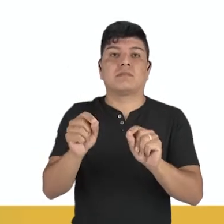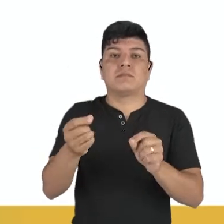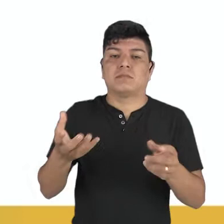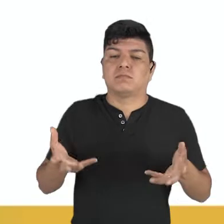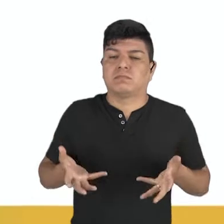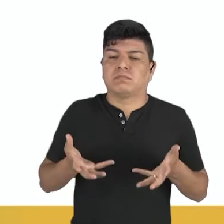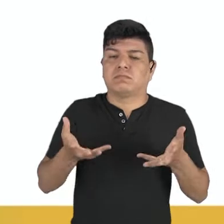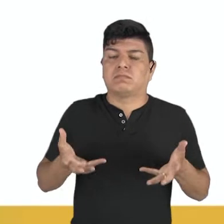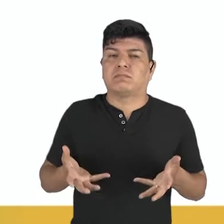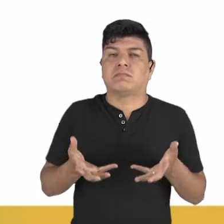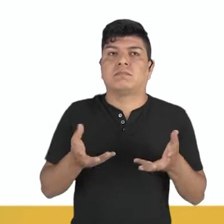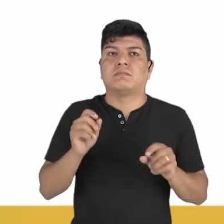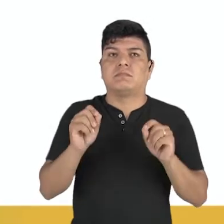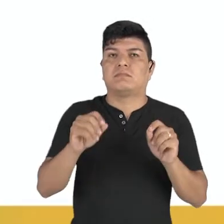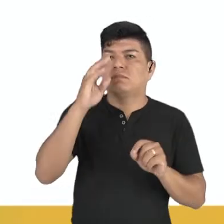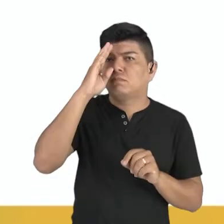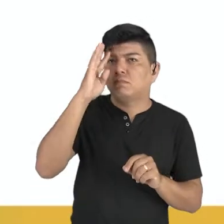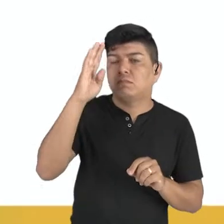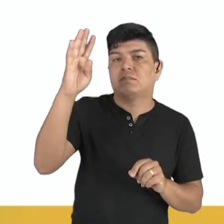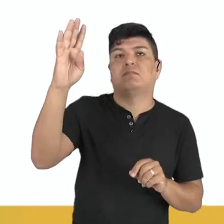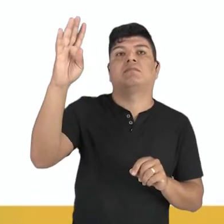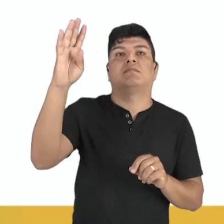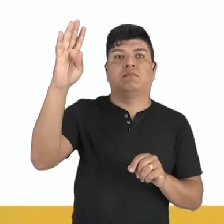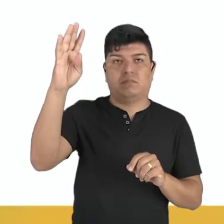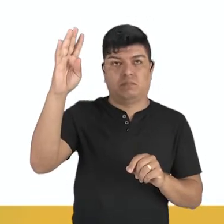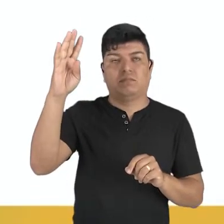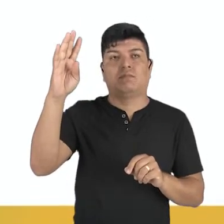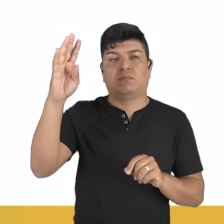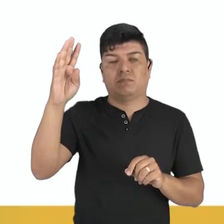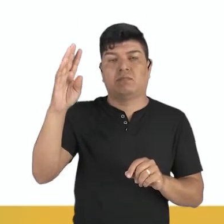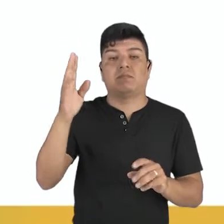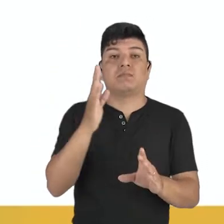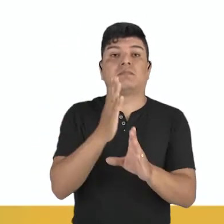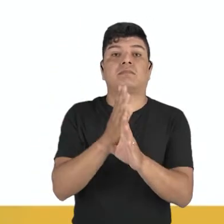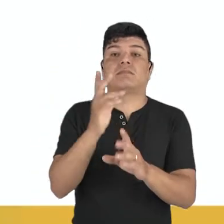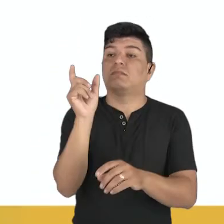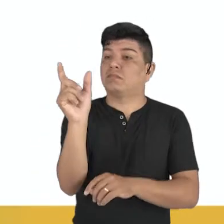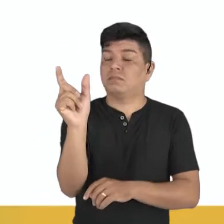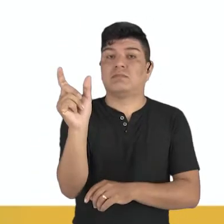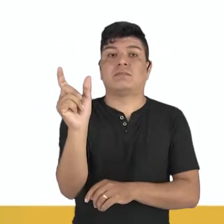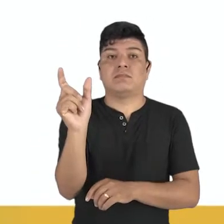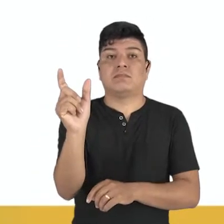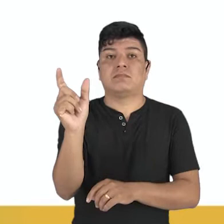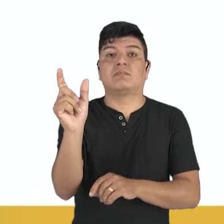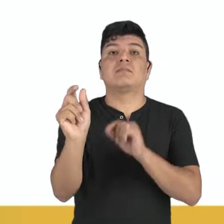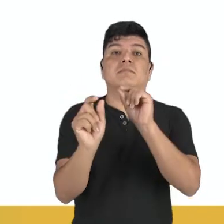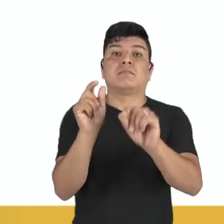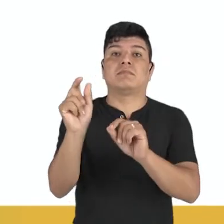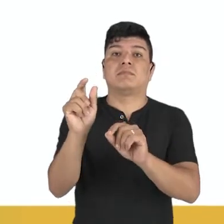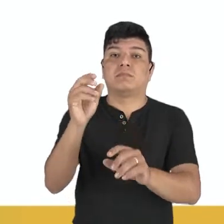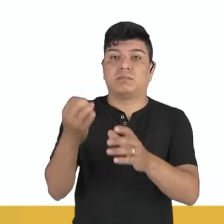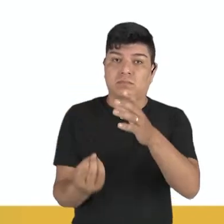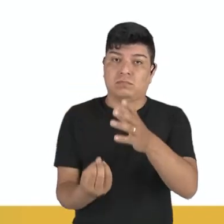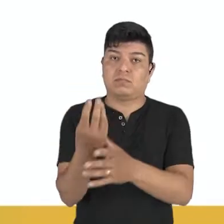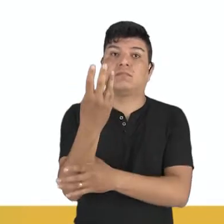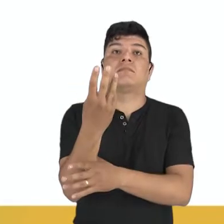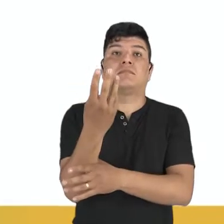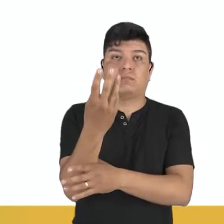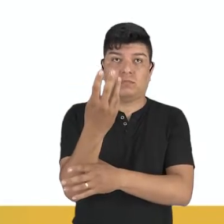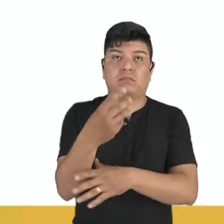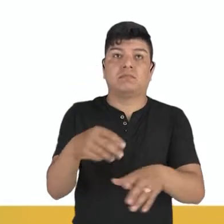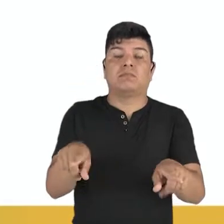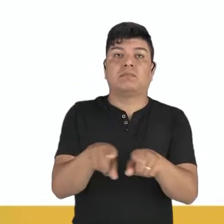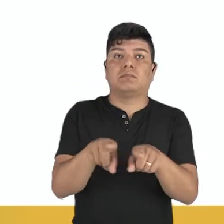dos conteúdos da ficção ou da Imaginação por meio de palavras polivalentes ou metáforas